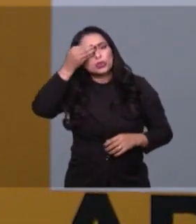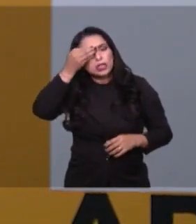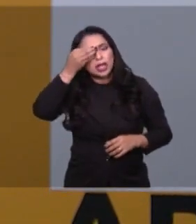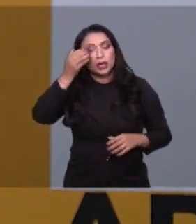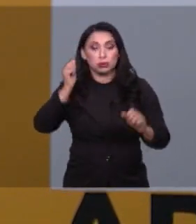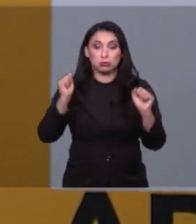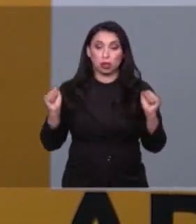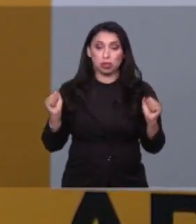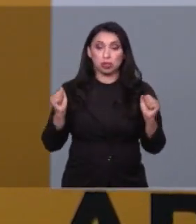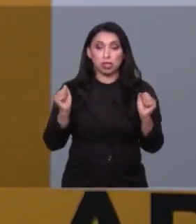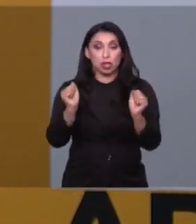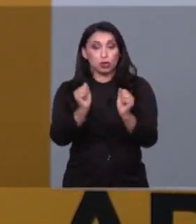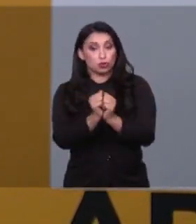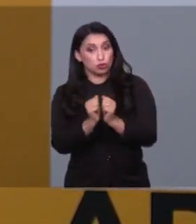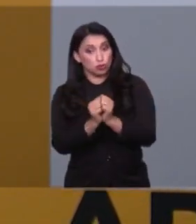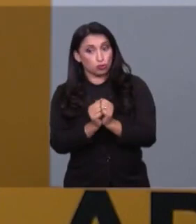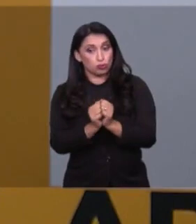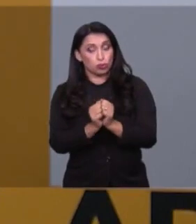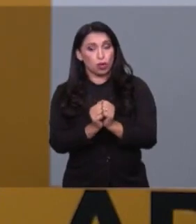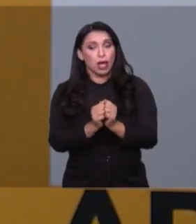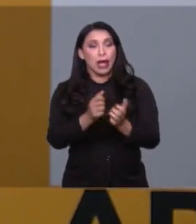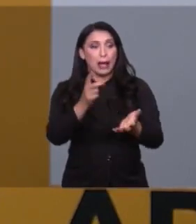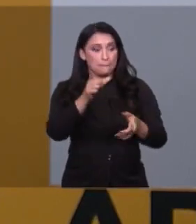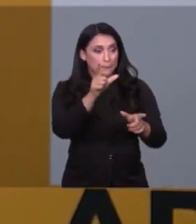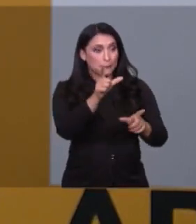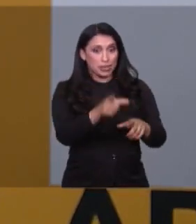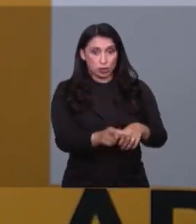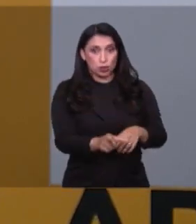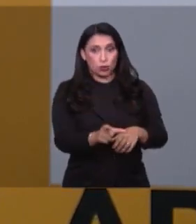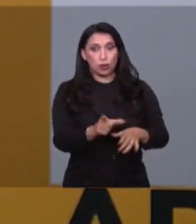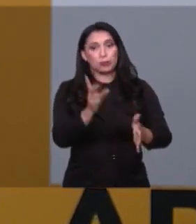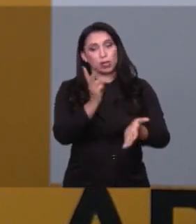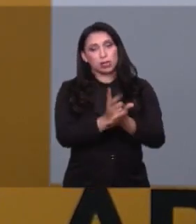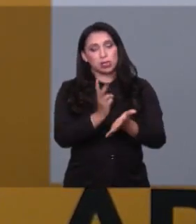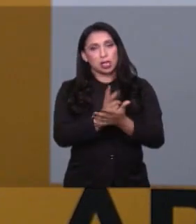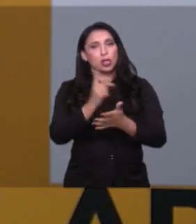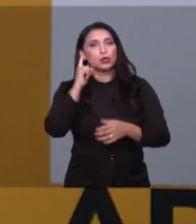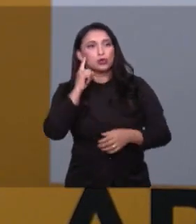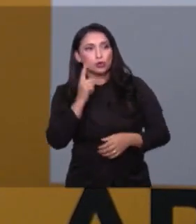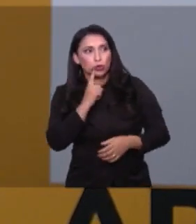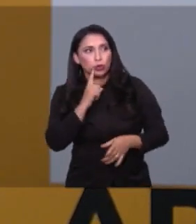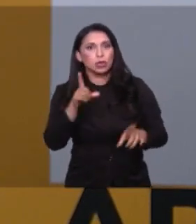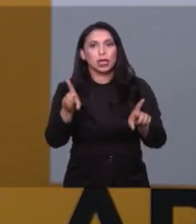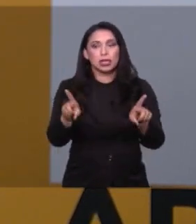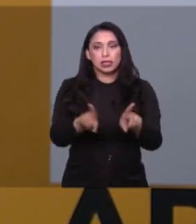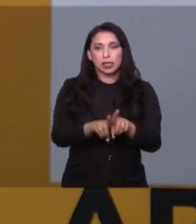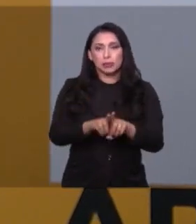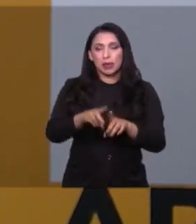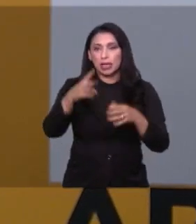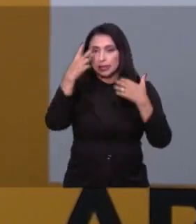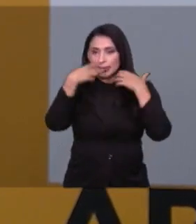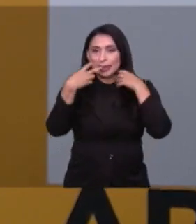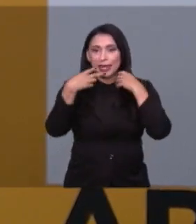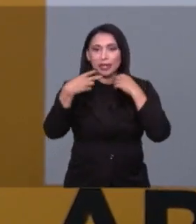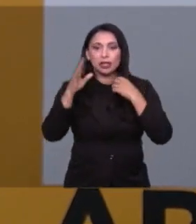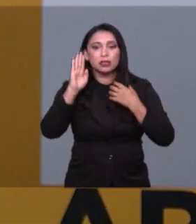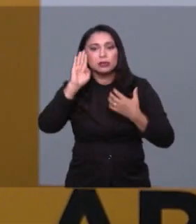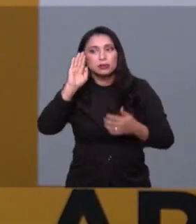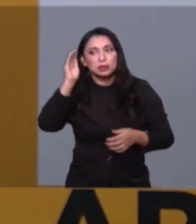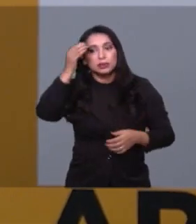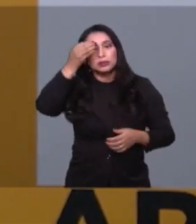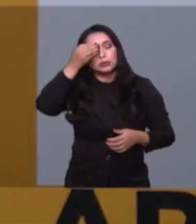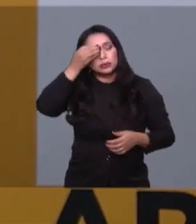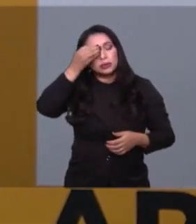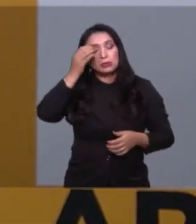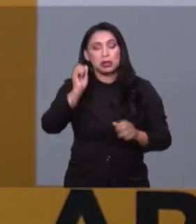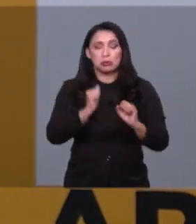junto. A mesma pessoa pode ser surdo, a mesma pessoa pode ser cega ao mesmo tempo, né? E também pode ter